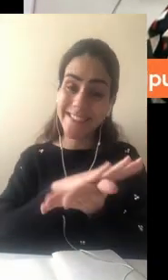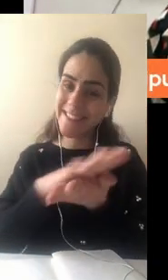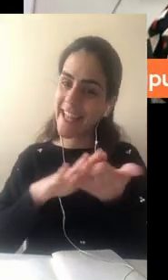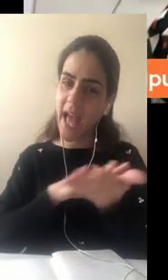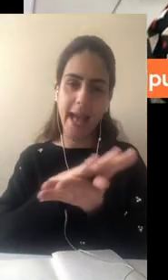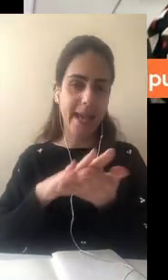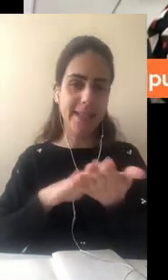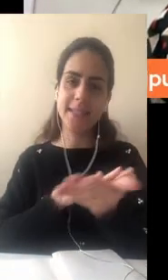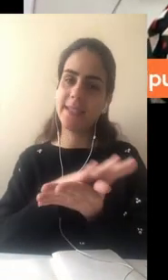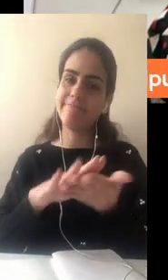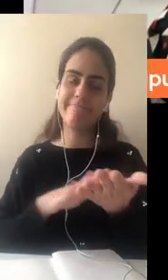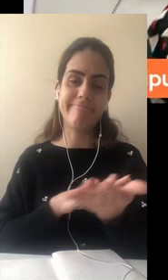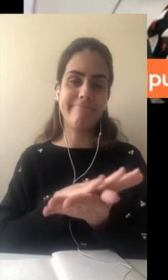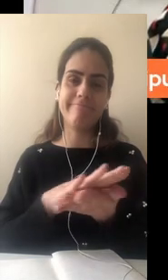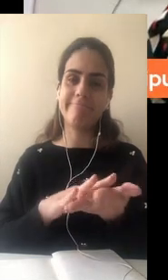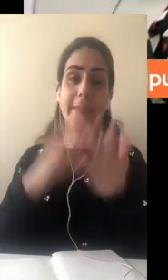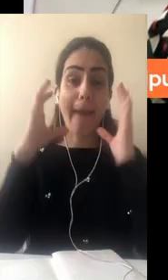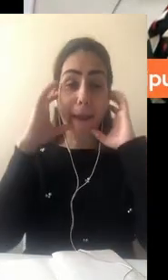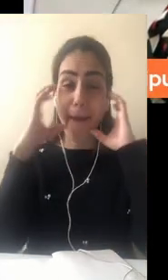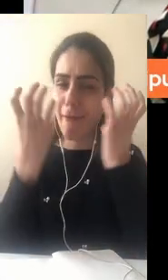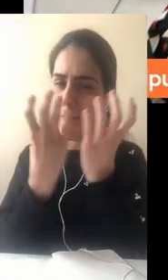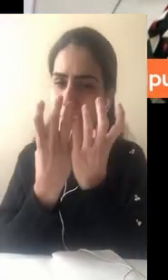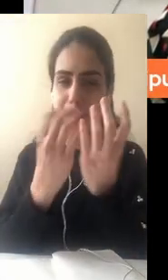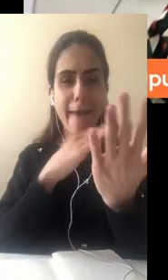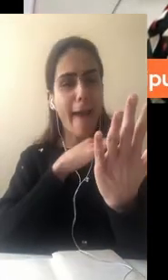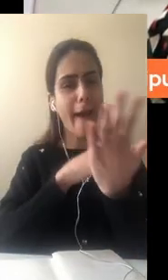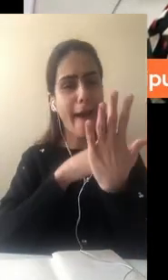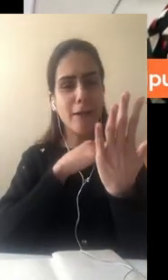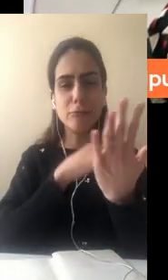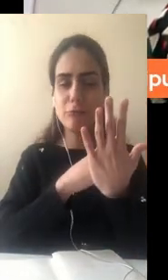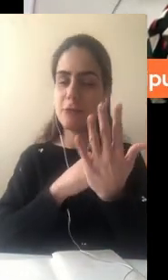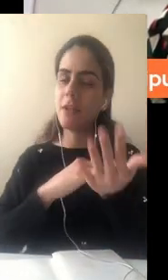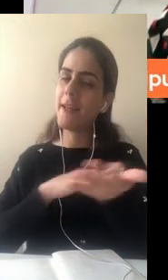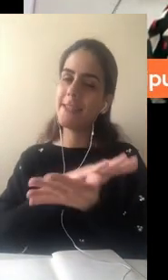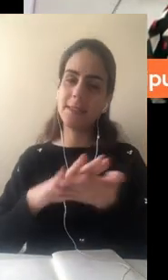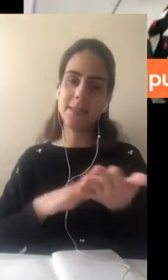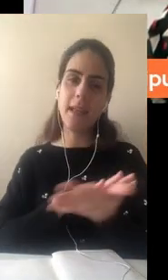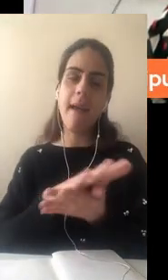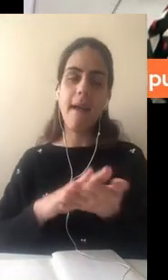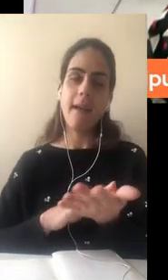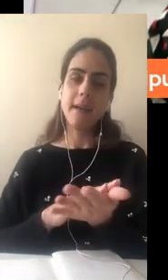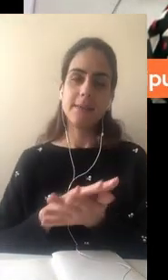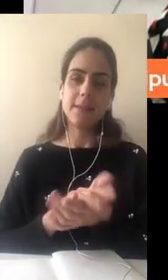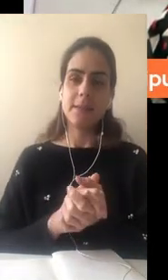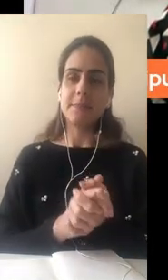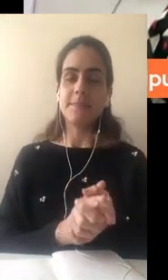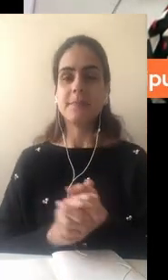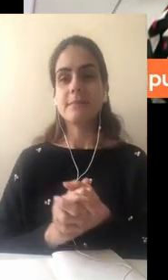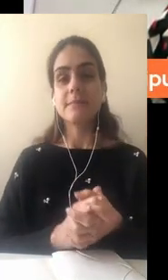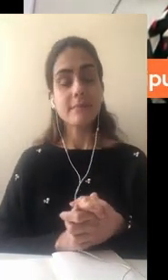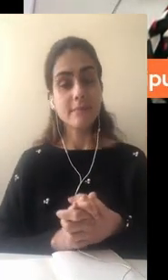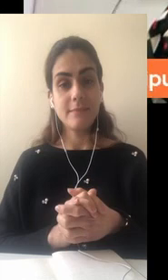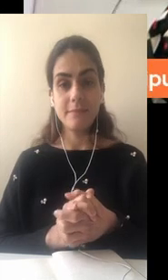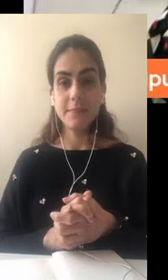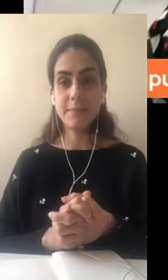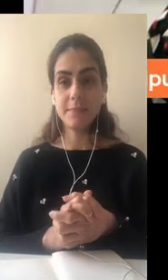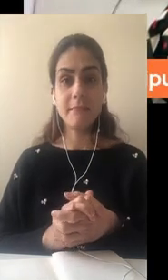pelo contrário. Por mais que em algum momento seja saudável